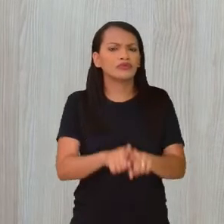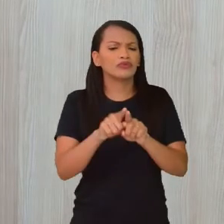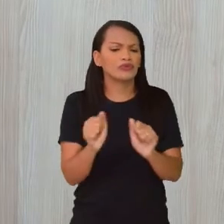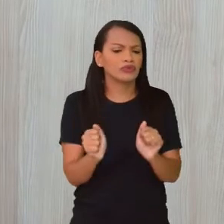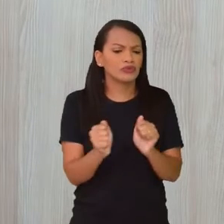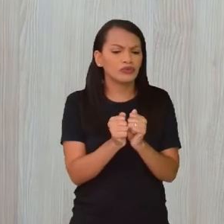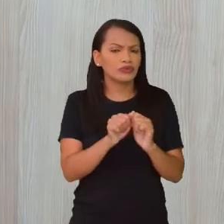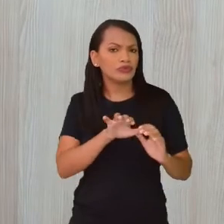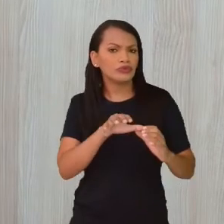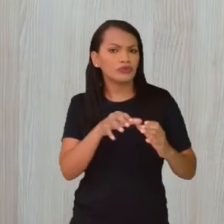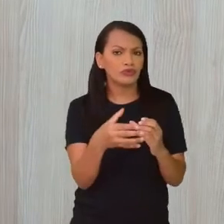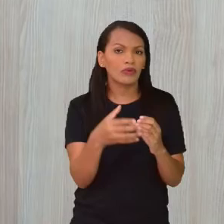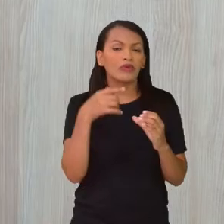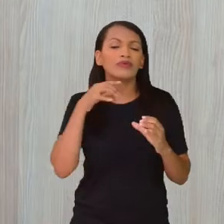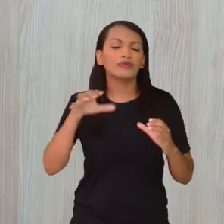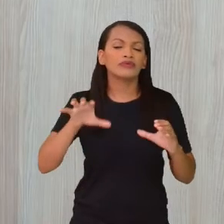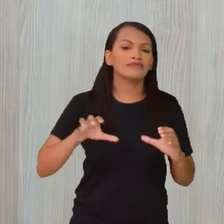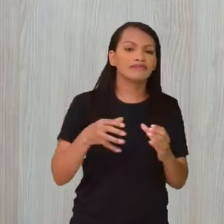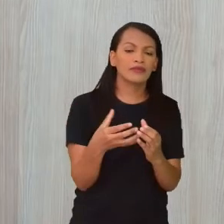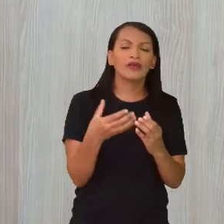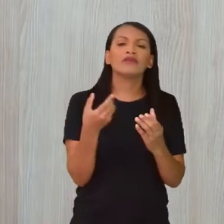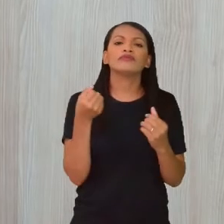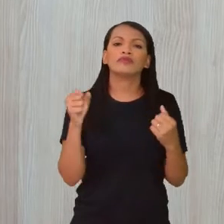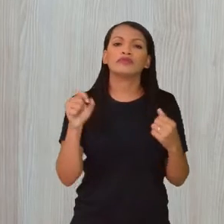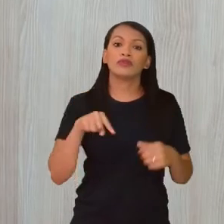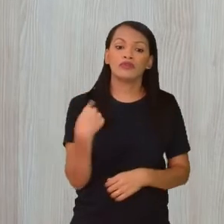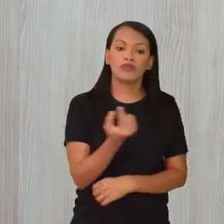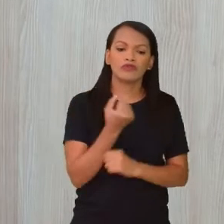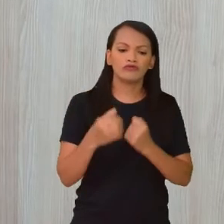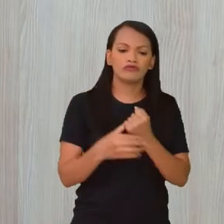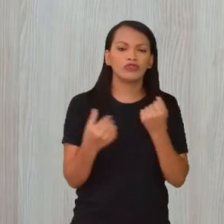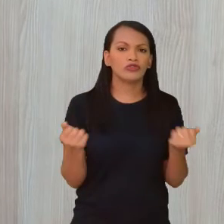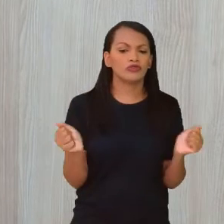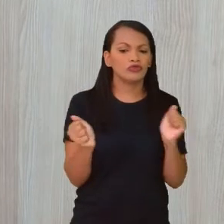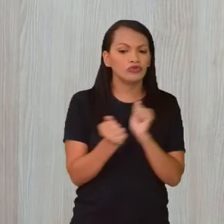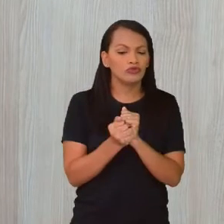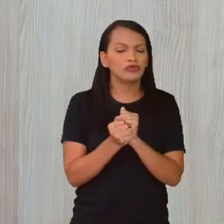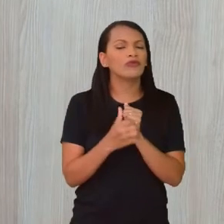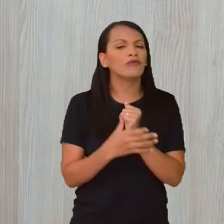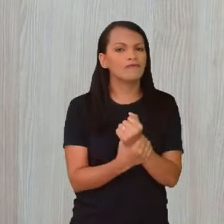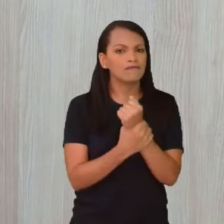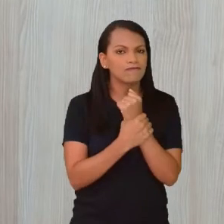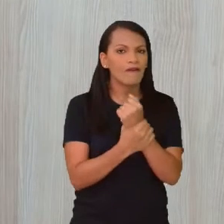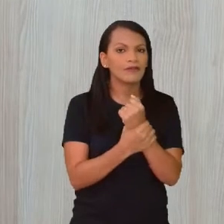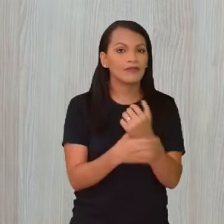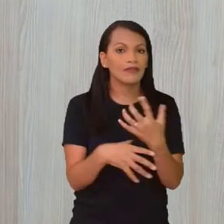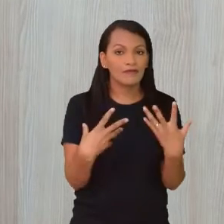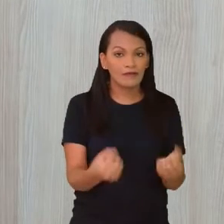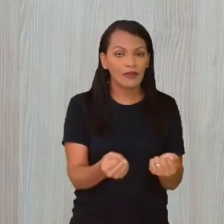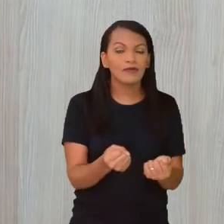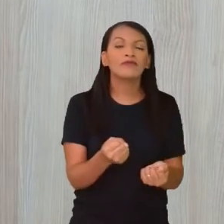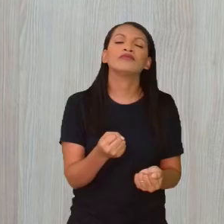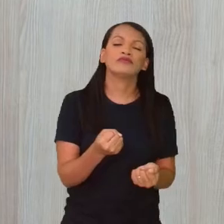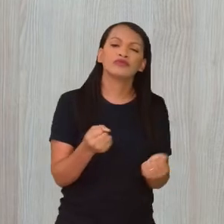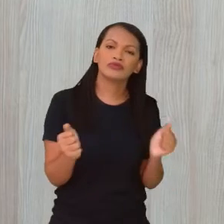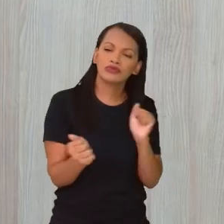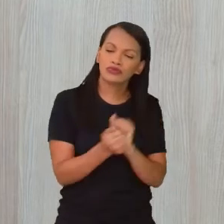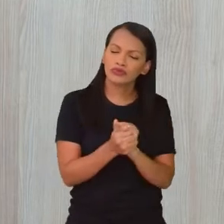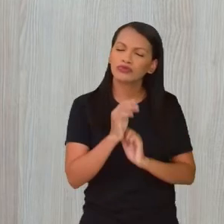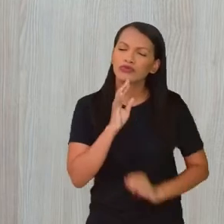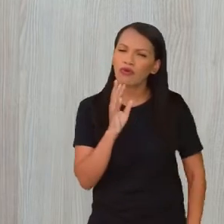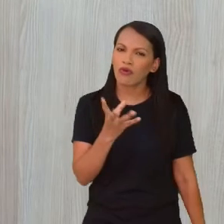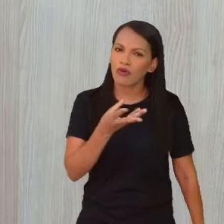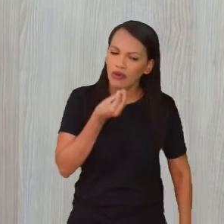equipe, né? No coletivo, a gente fortalece, inclusive, o nosso conhecimento. Então, vamos juntos, chega junto aqui,